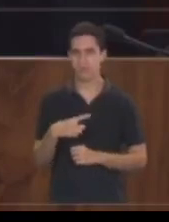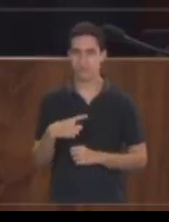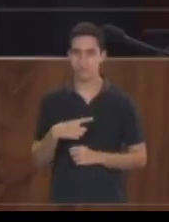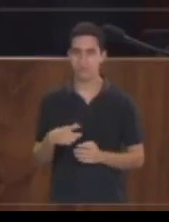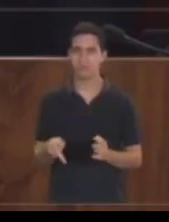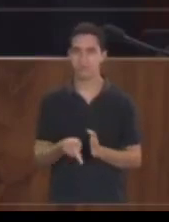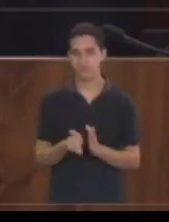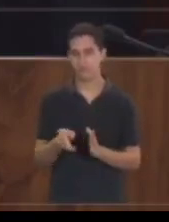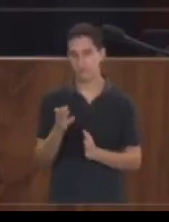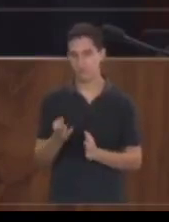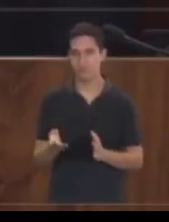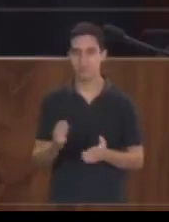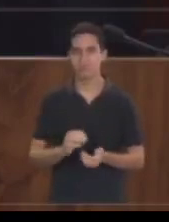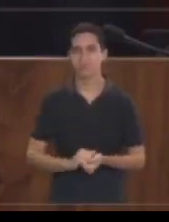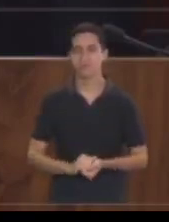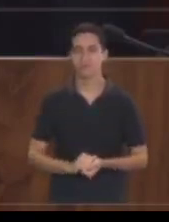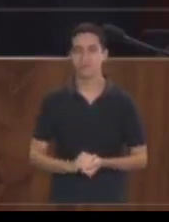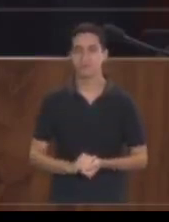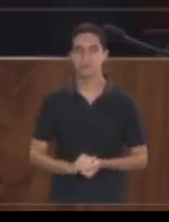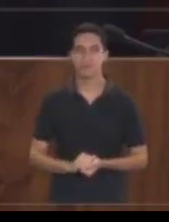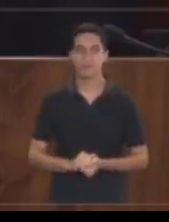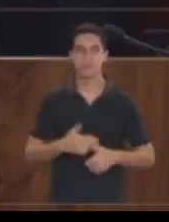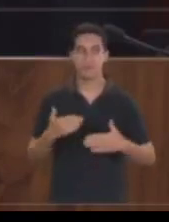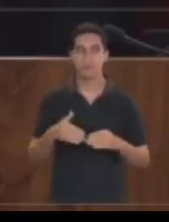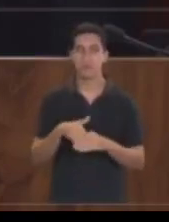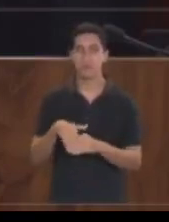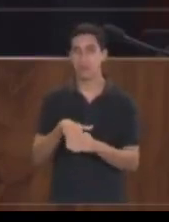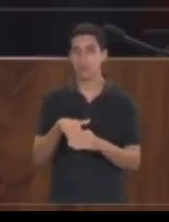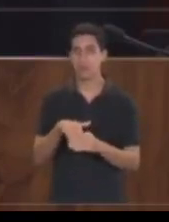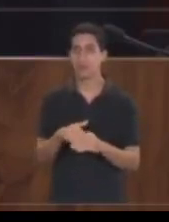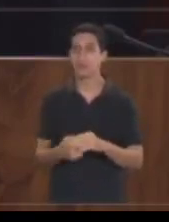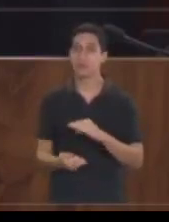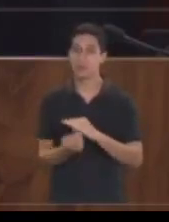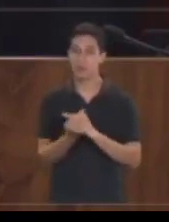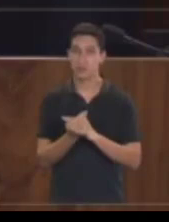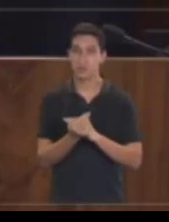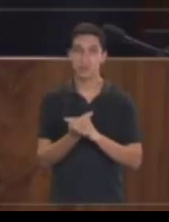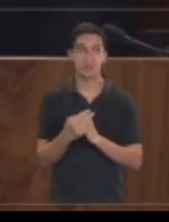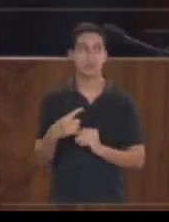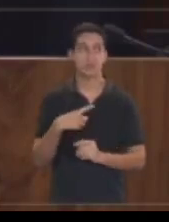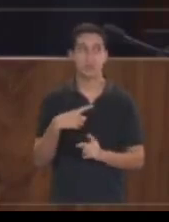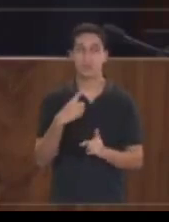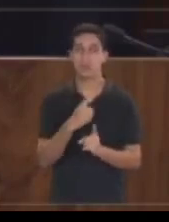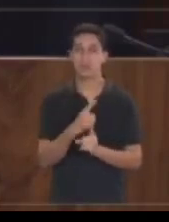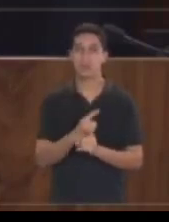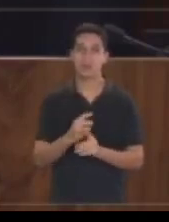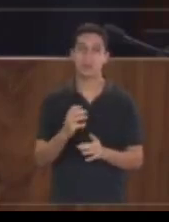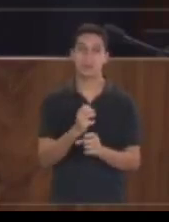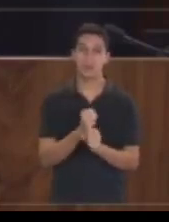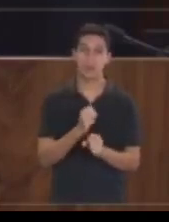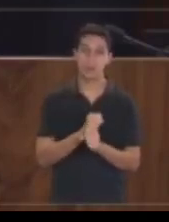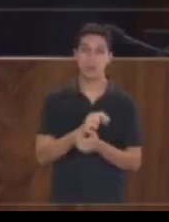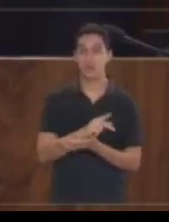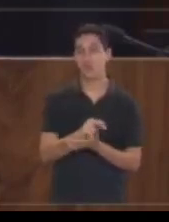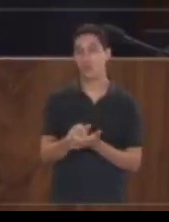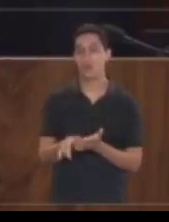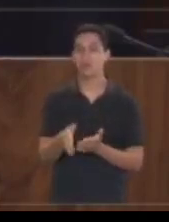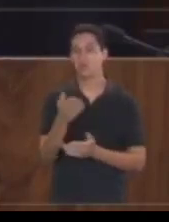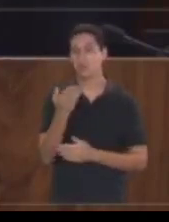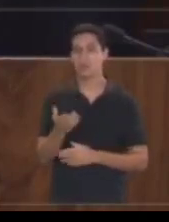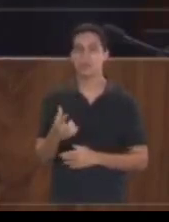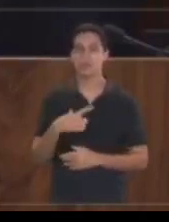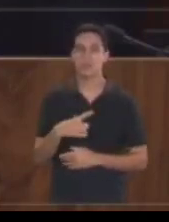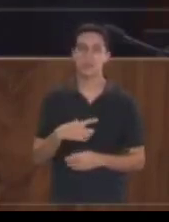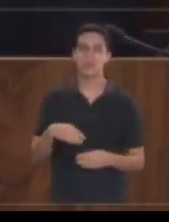ao respeito. Então, o acordo recorrido verificou que a somatória dos elementos